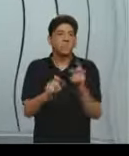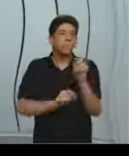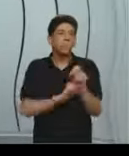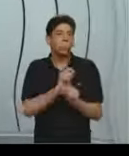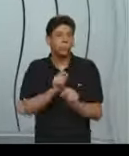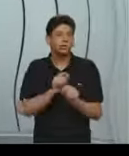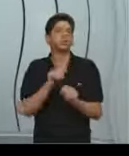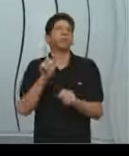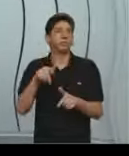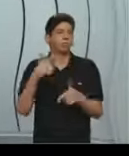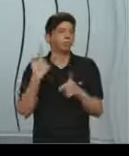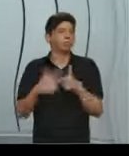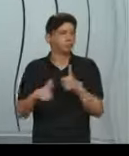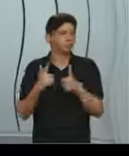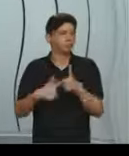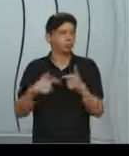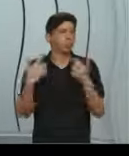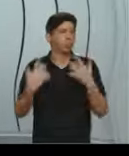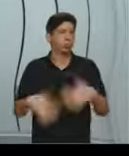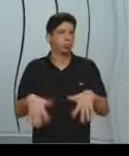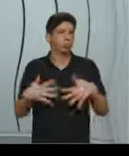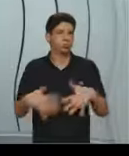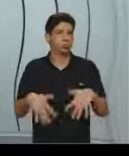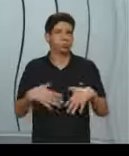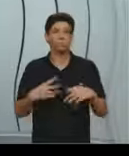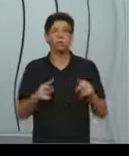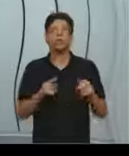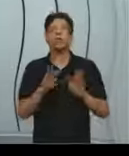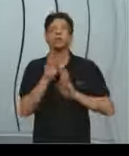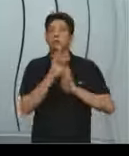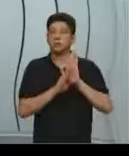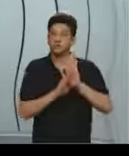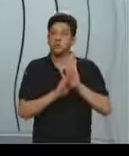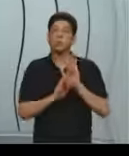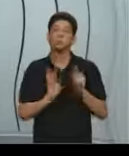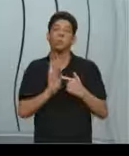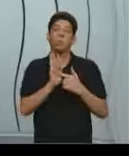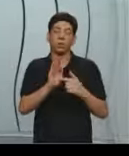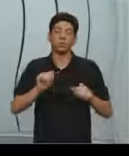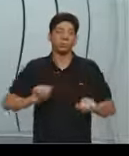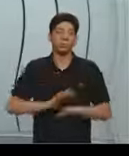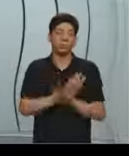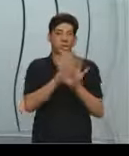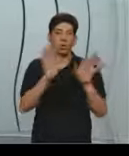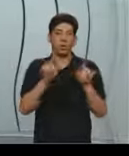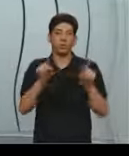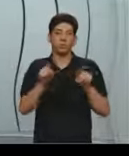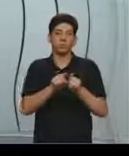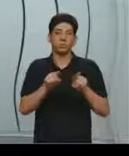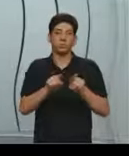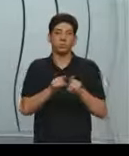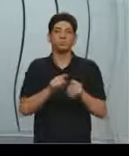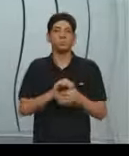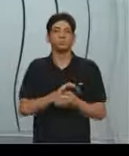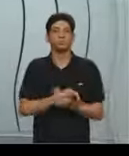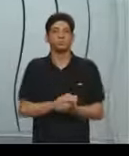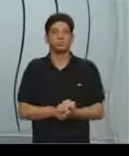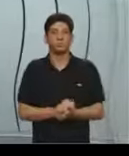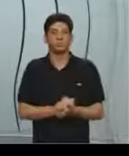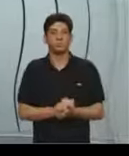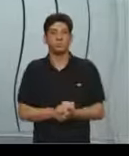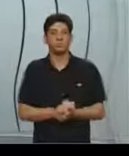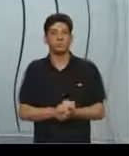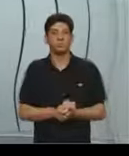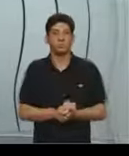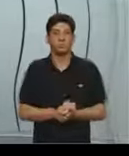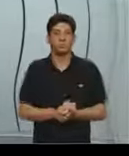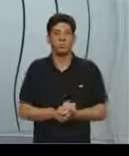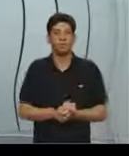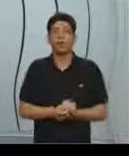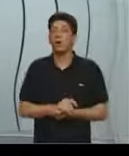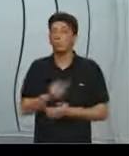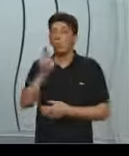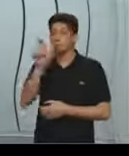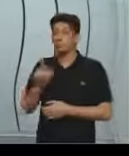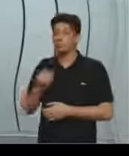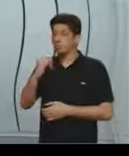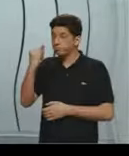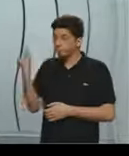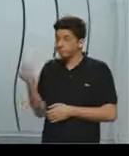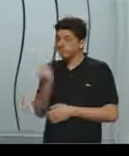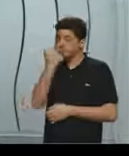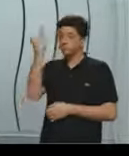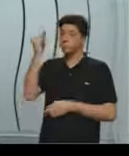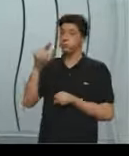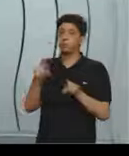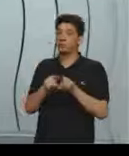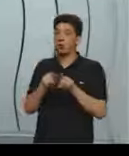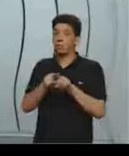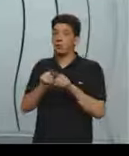é um grande problema né e o texto dele vai ser efetivamente vai deixar isso claro né ele dente e uma outra pessoa muito importante que